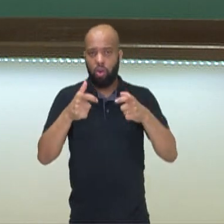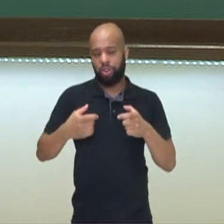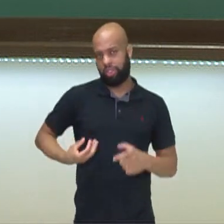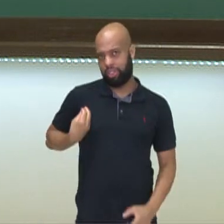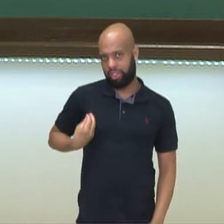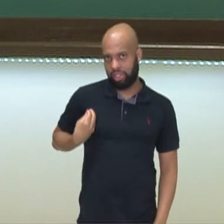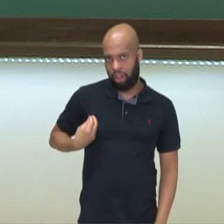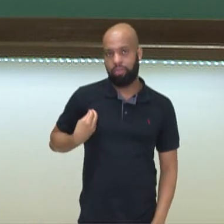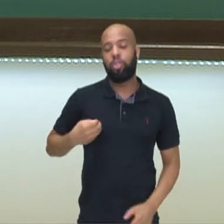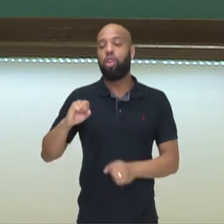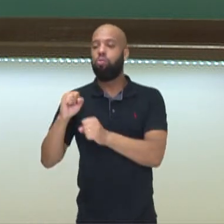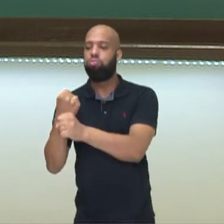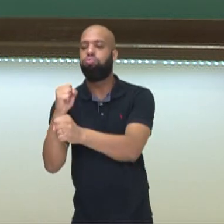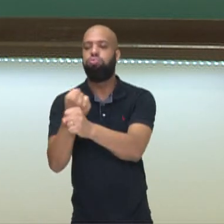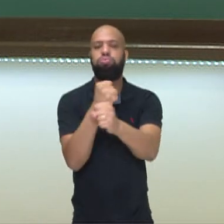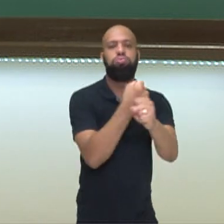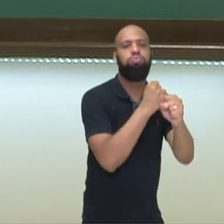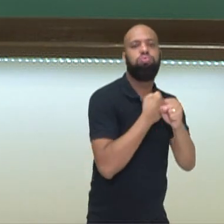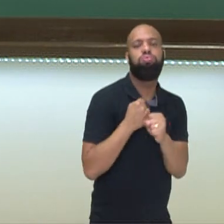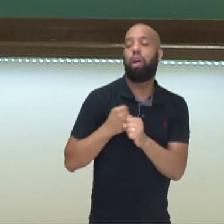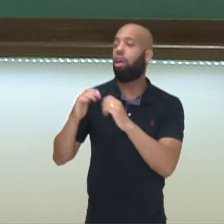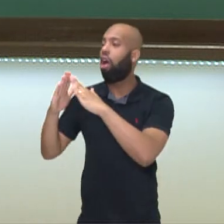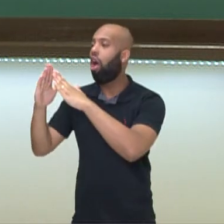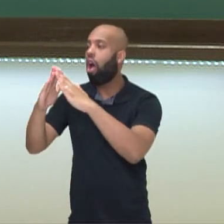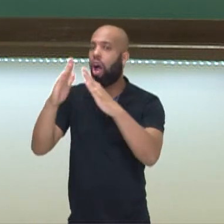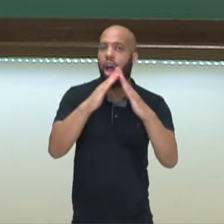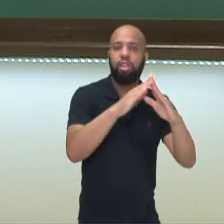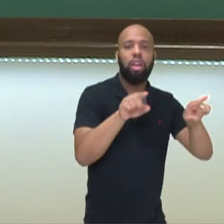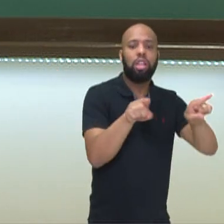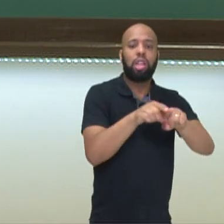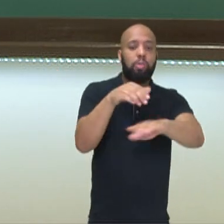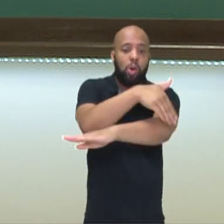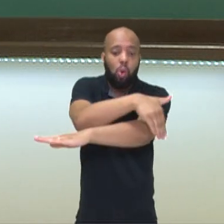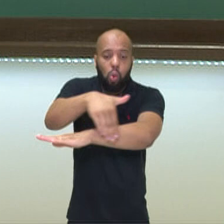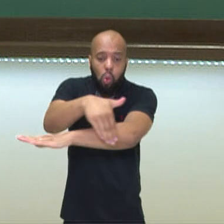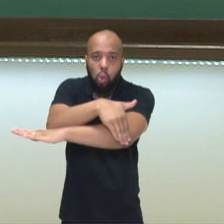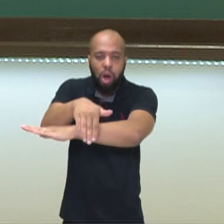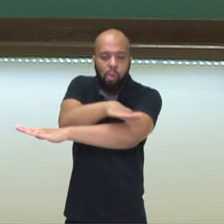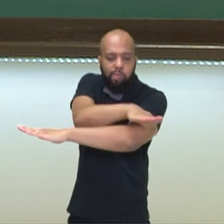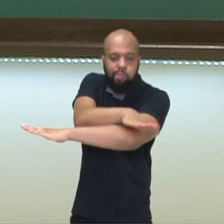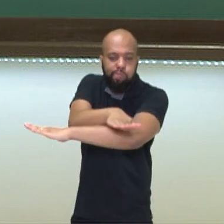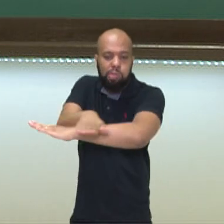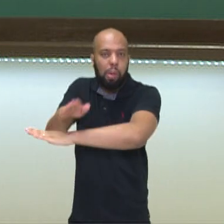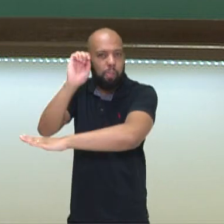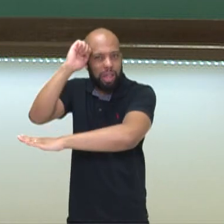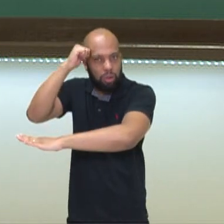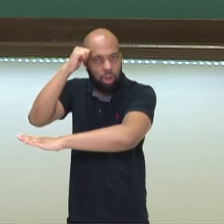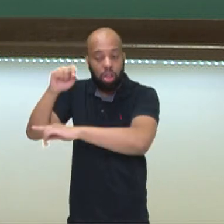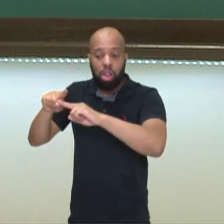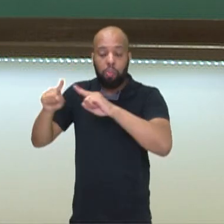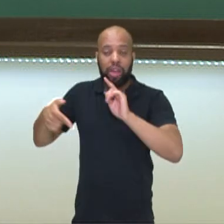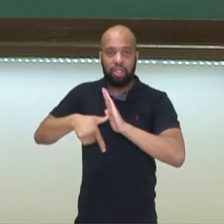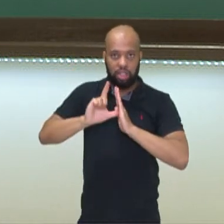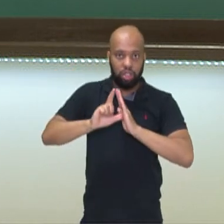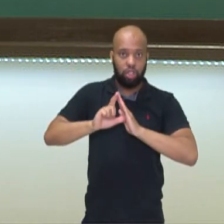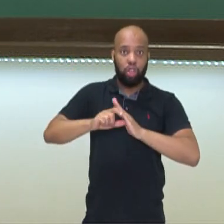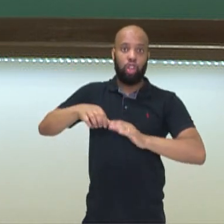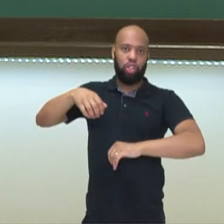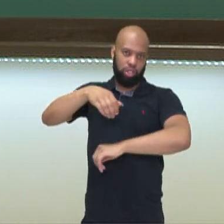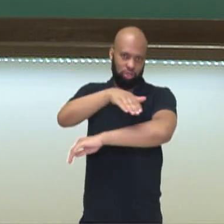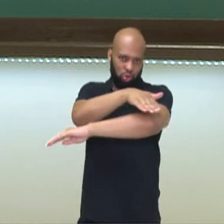Então foram sendo construídas as casas, as ruas. Só que antes